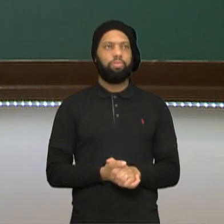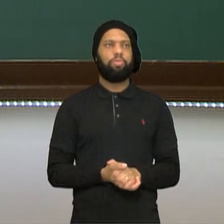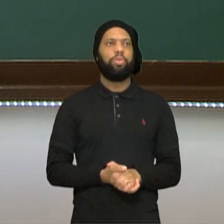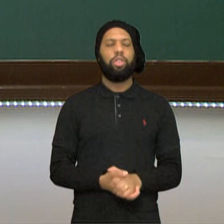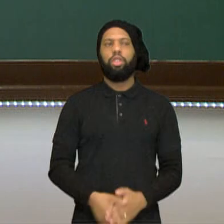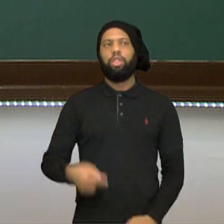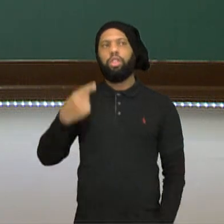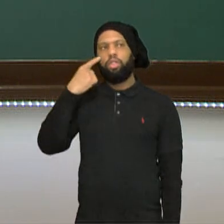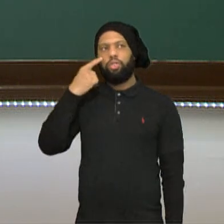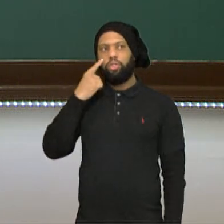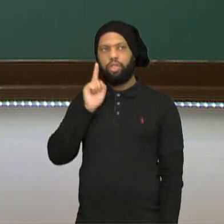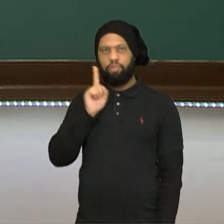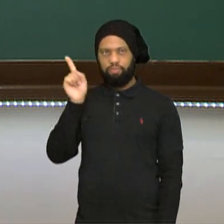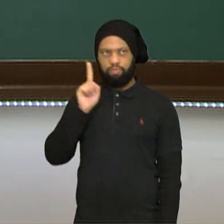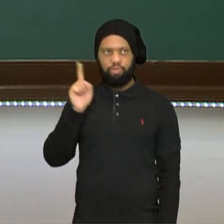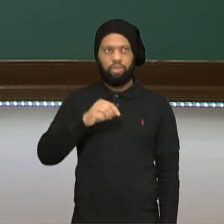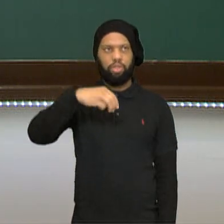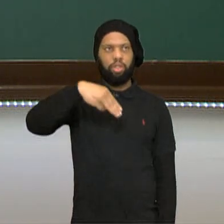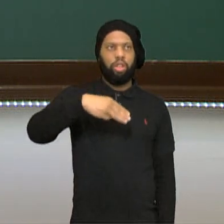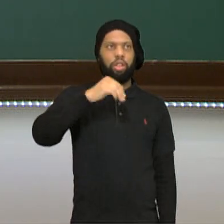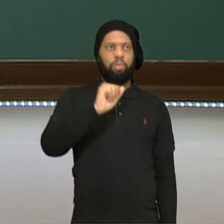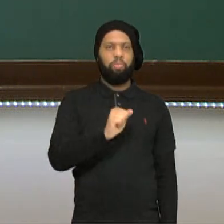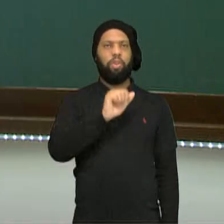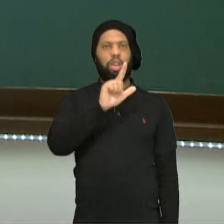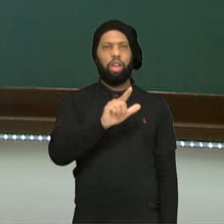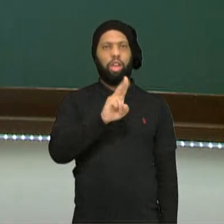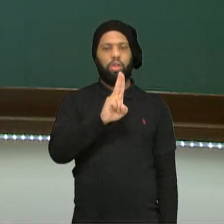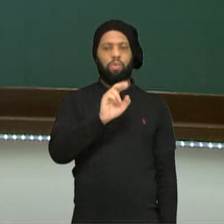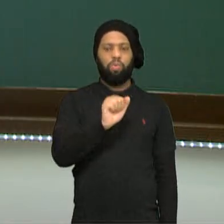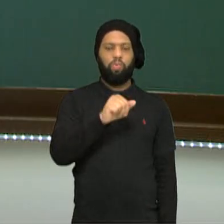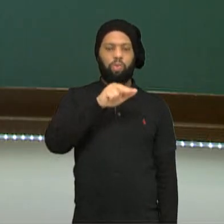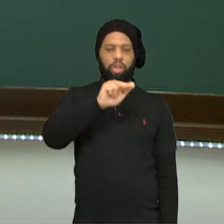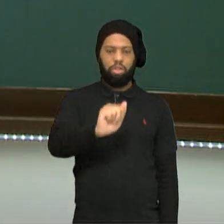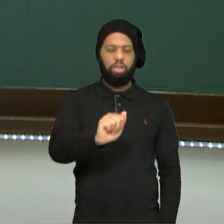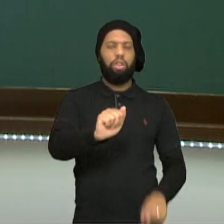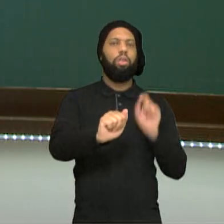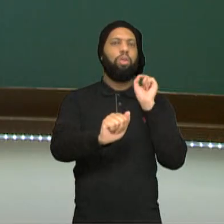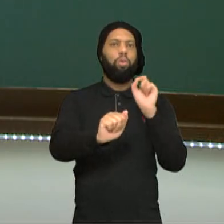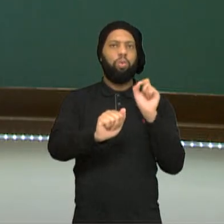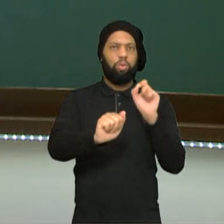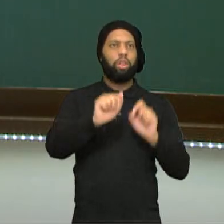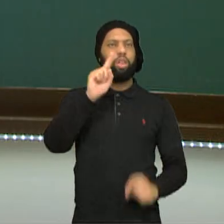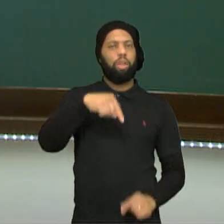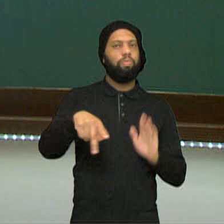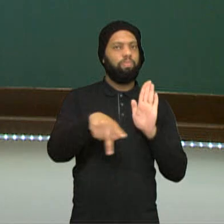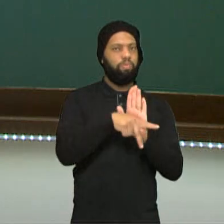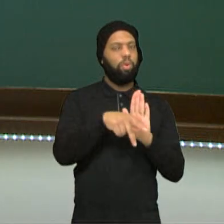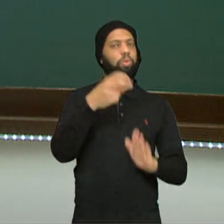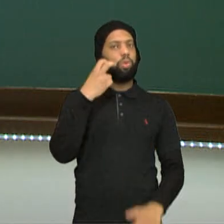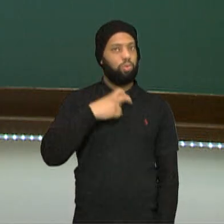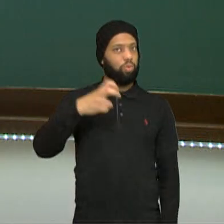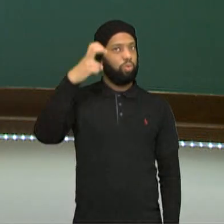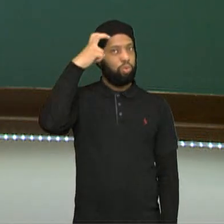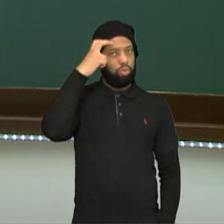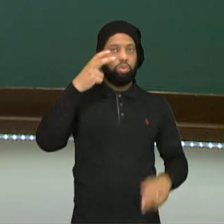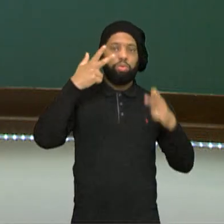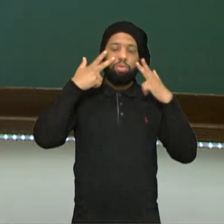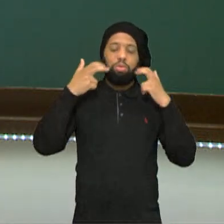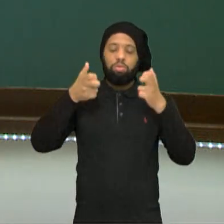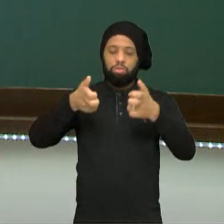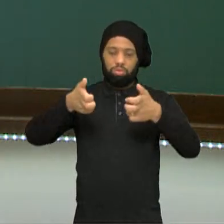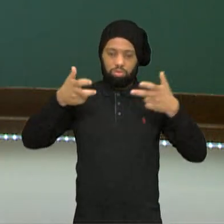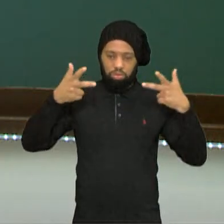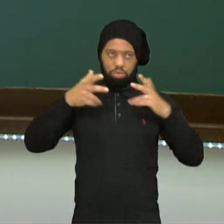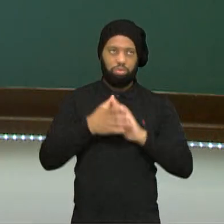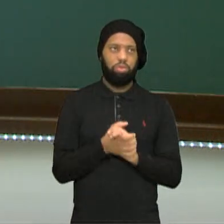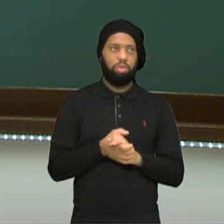Então, aqui é uma luana, né? Uma luana é um item da cultura, né, indígena, que traz o quê? É como um amuleto